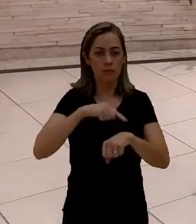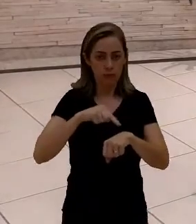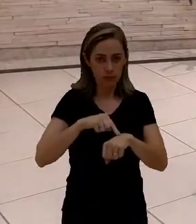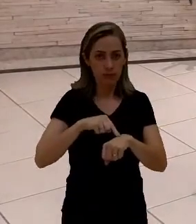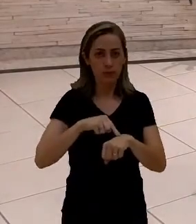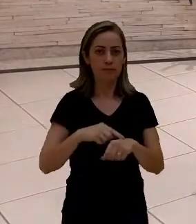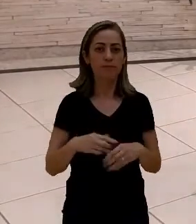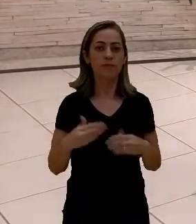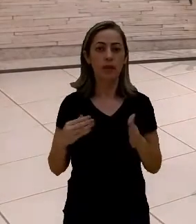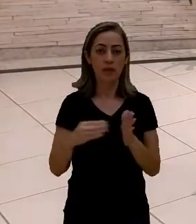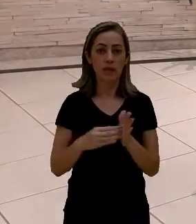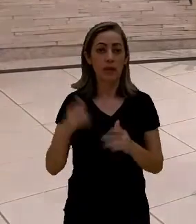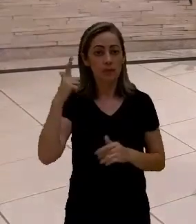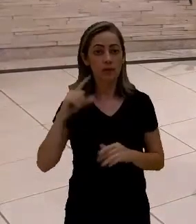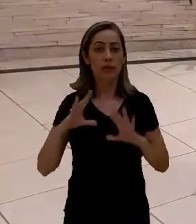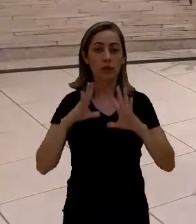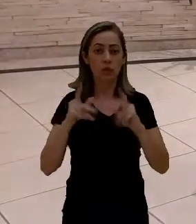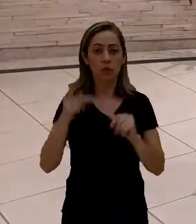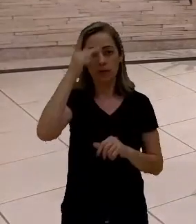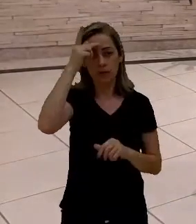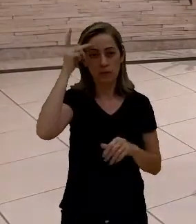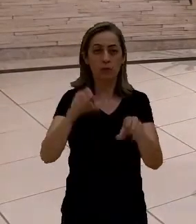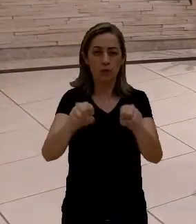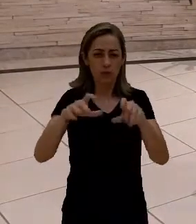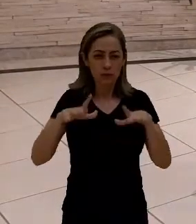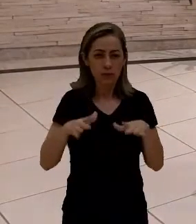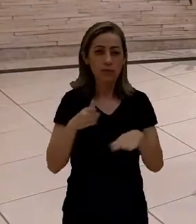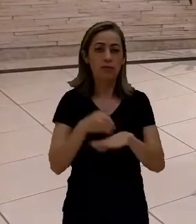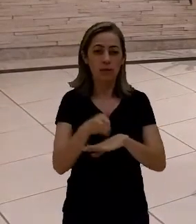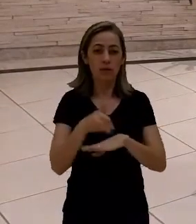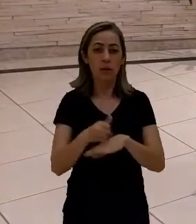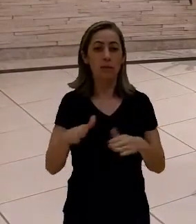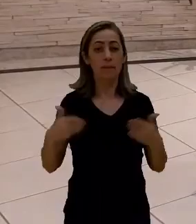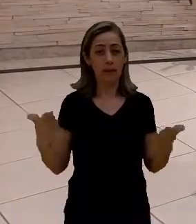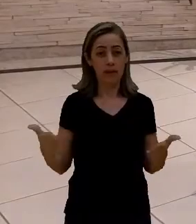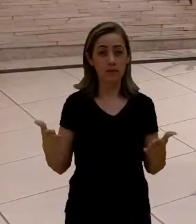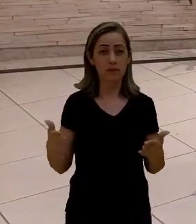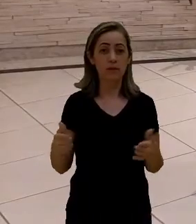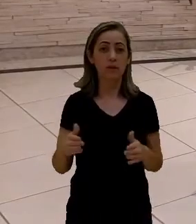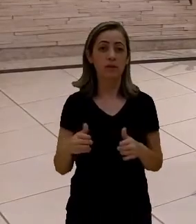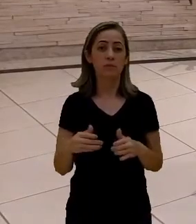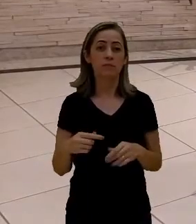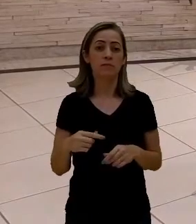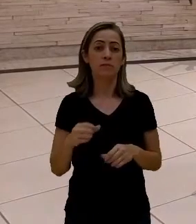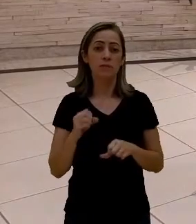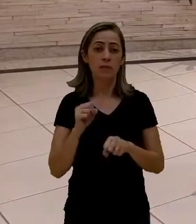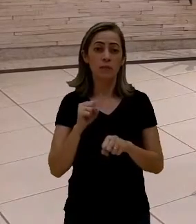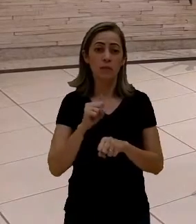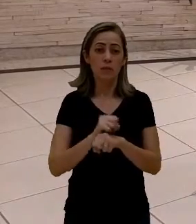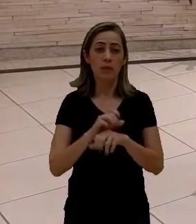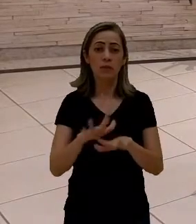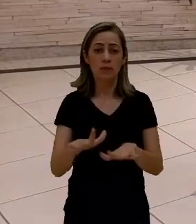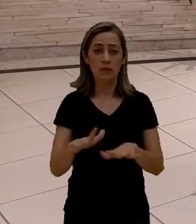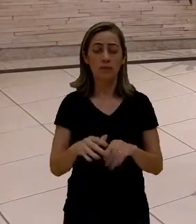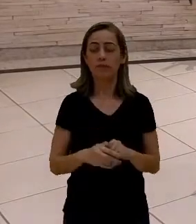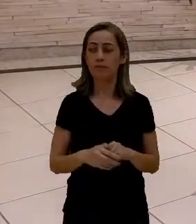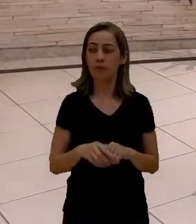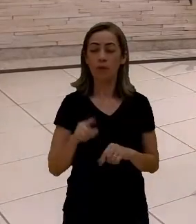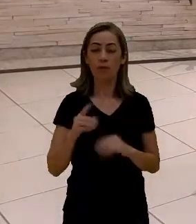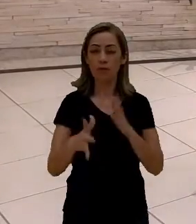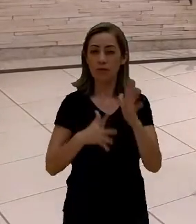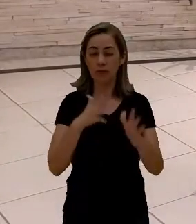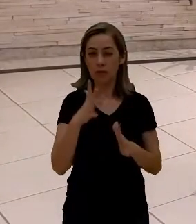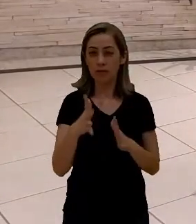e a situação que estamos vivendo hoje nos leva né a a essas medidas você falou sobre essa